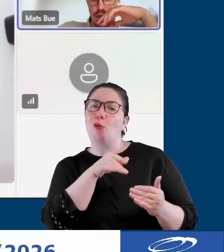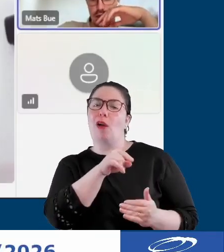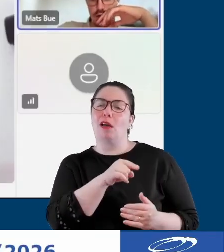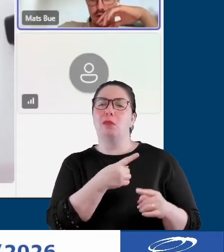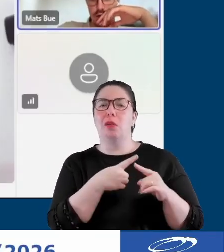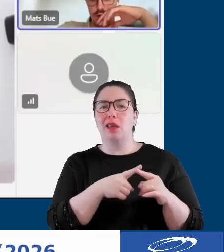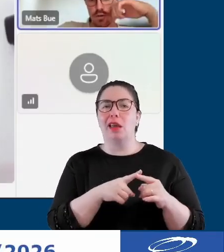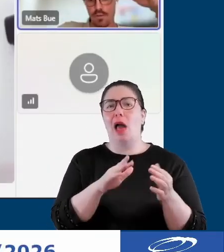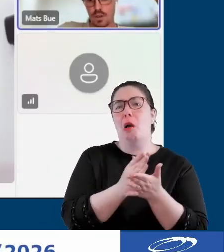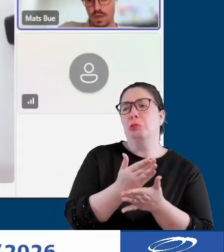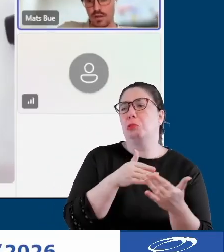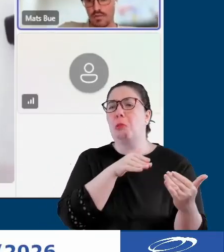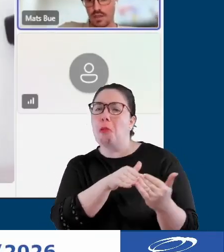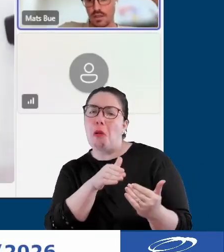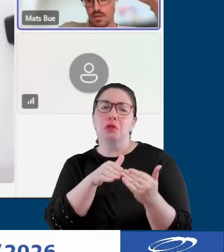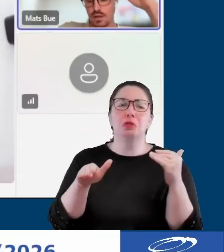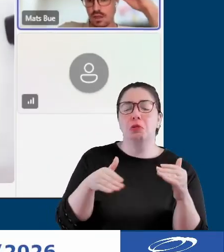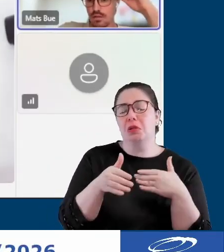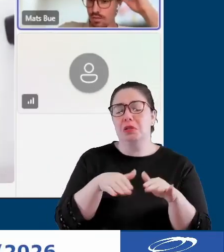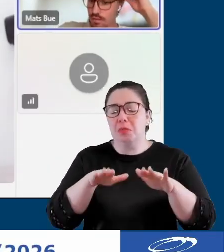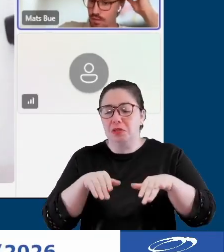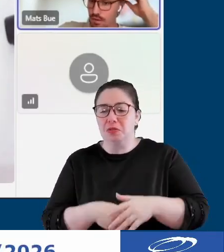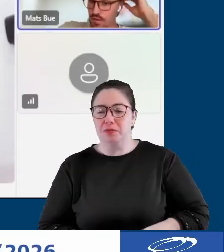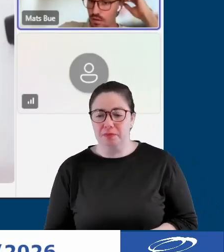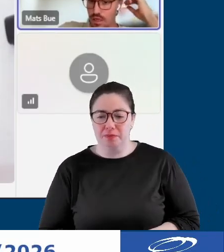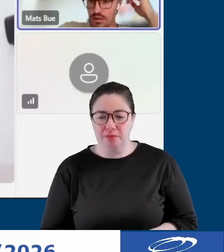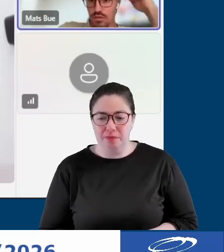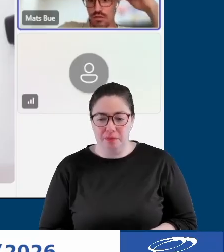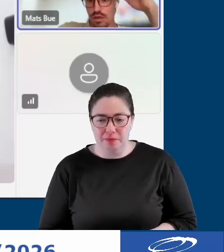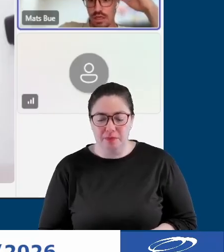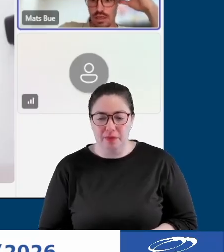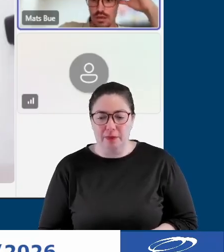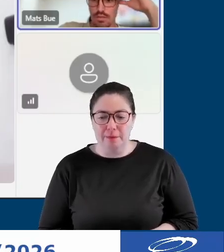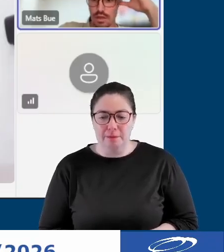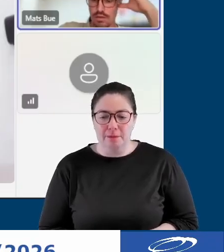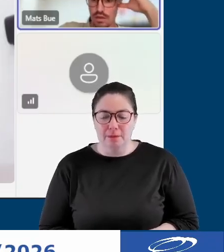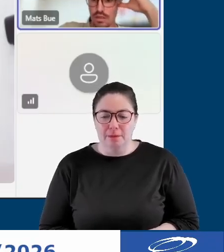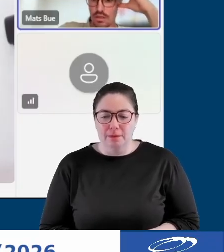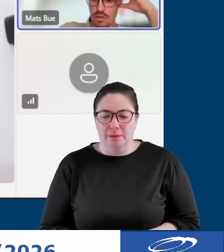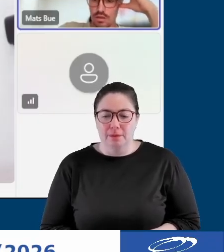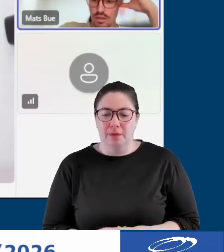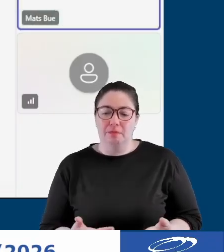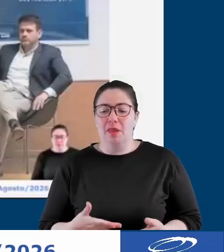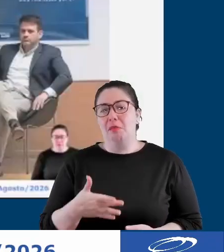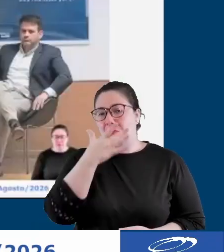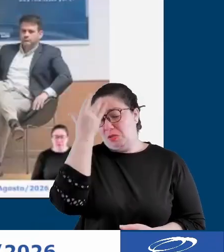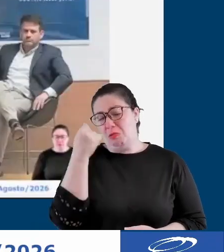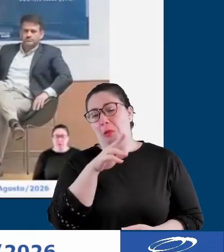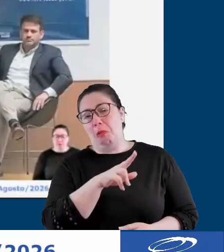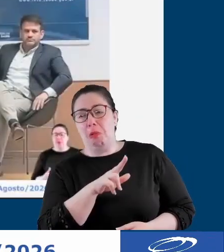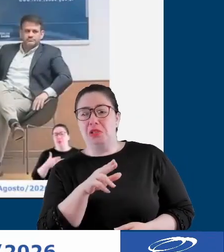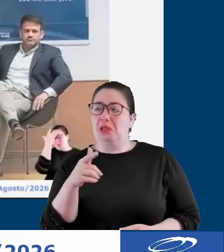and I know, spinal infections is one thing, but people also like to use it like in a peripatetic joint